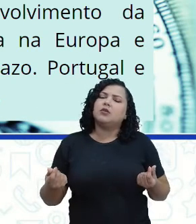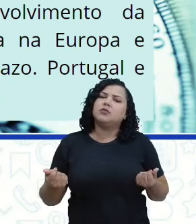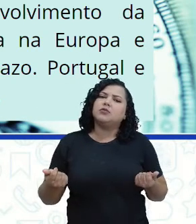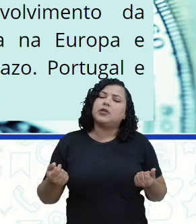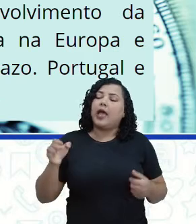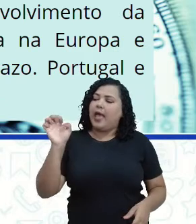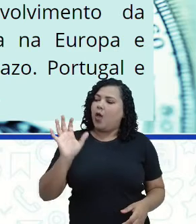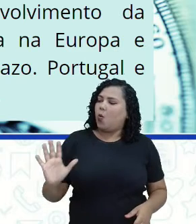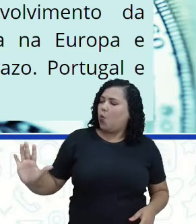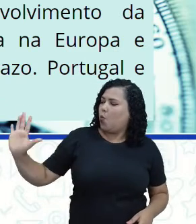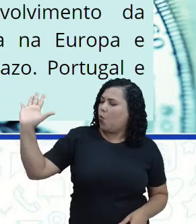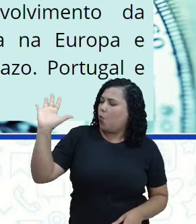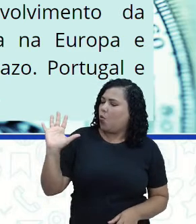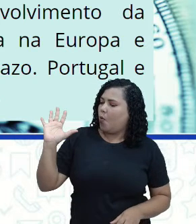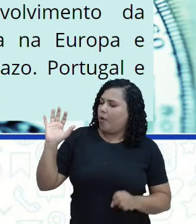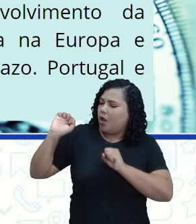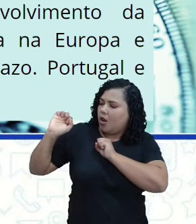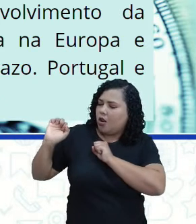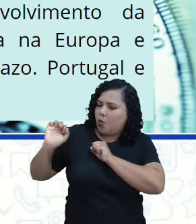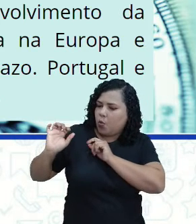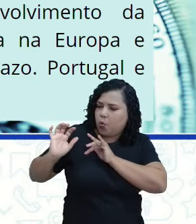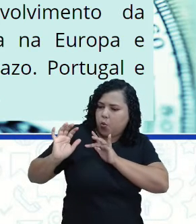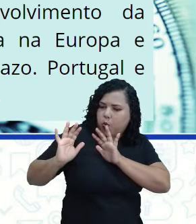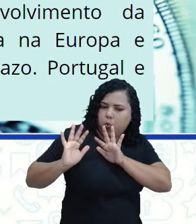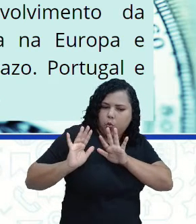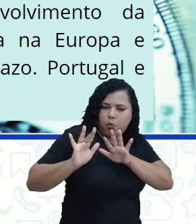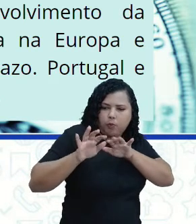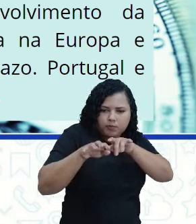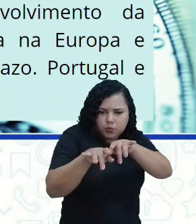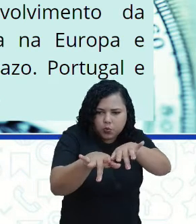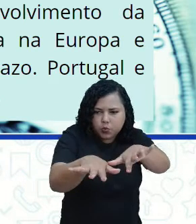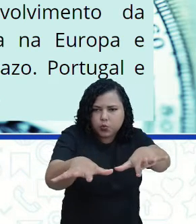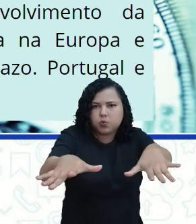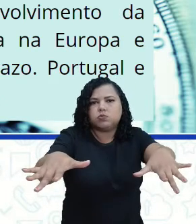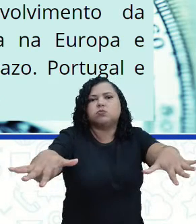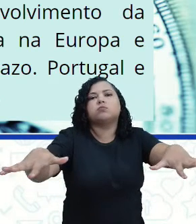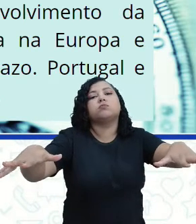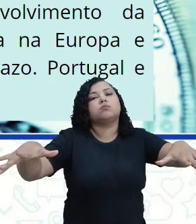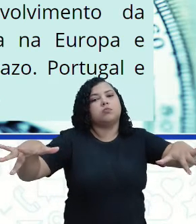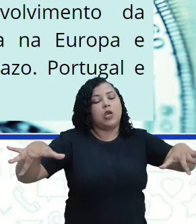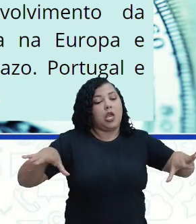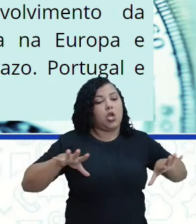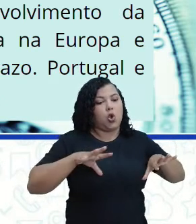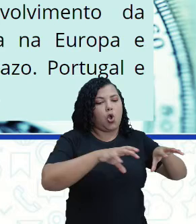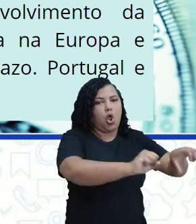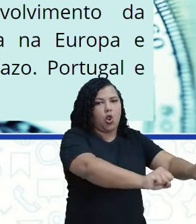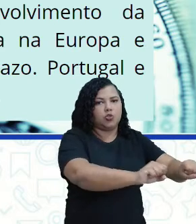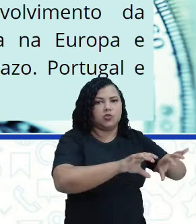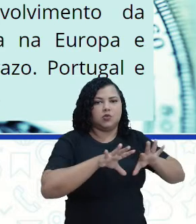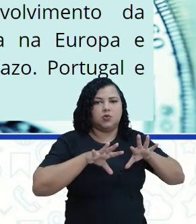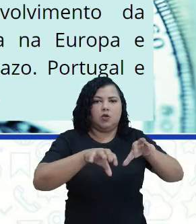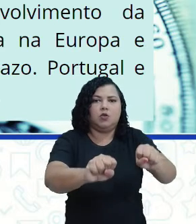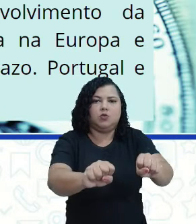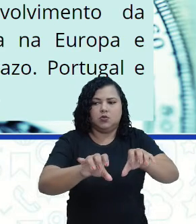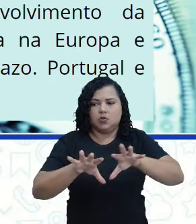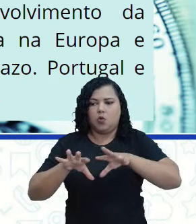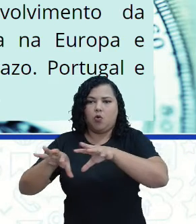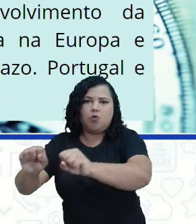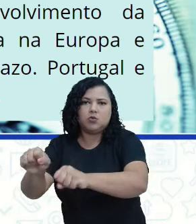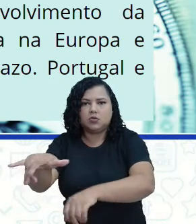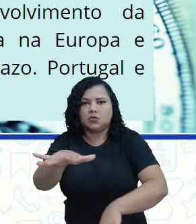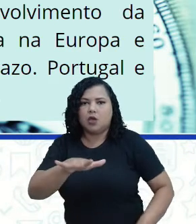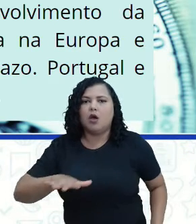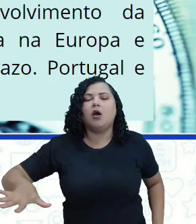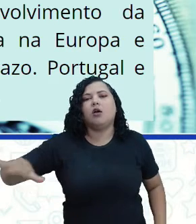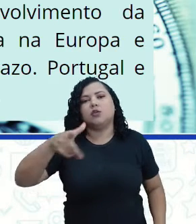a Europa saindo dali e expandindo e colonizando e dominando outros continentes. E